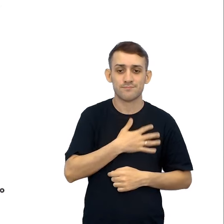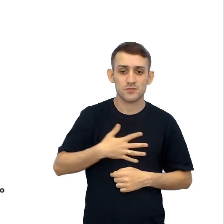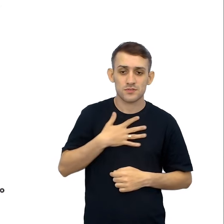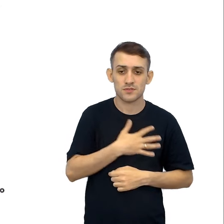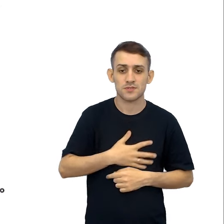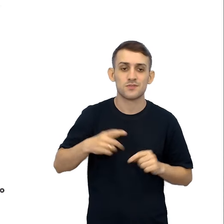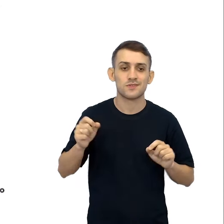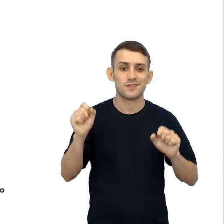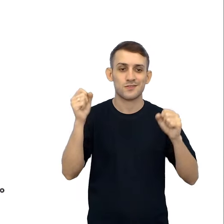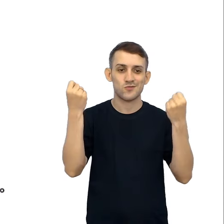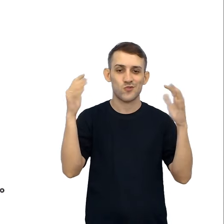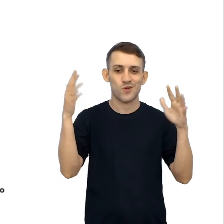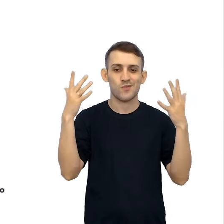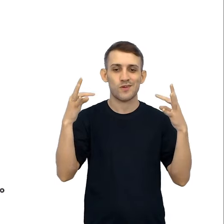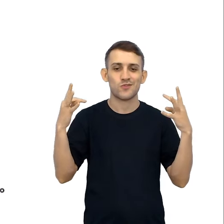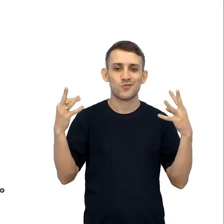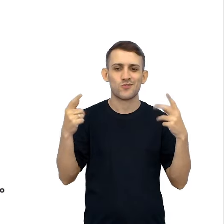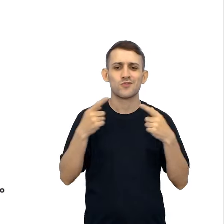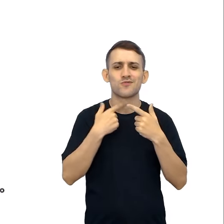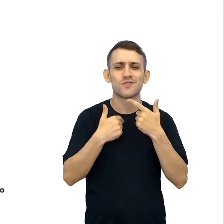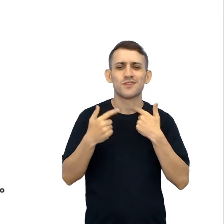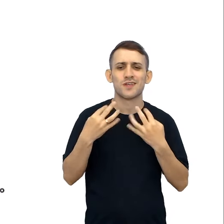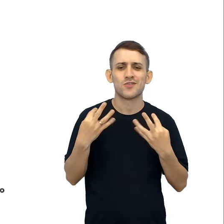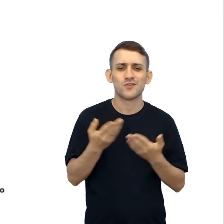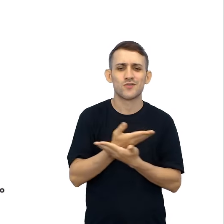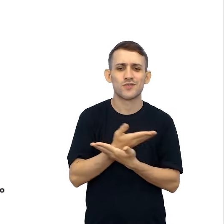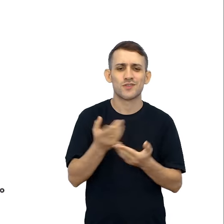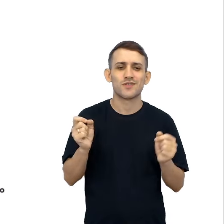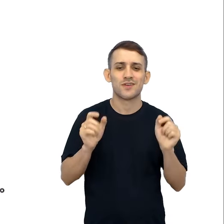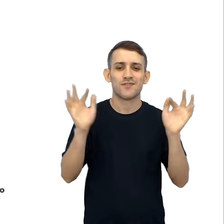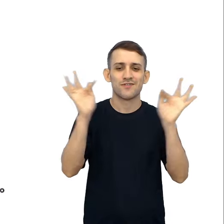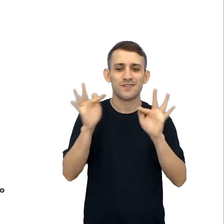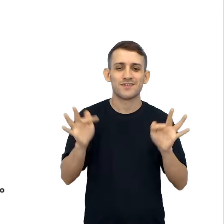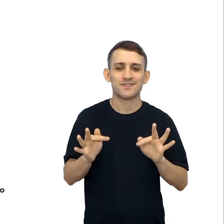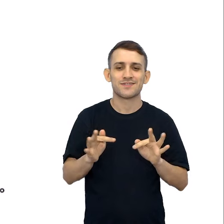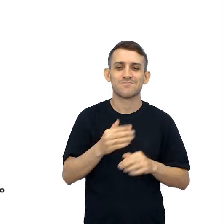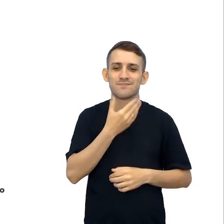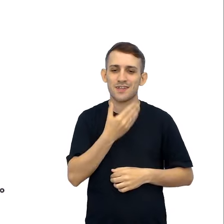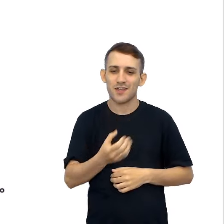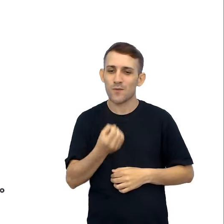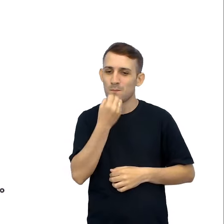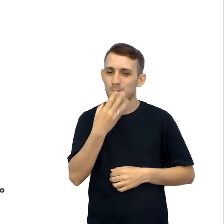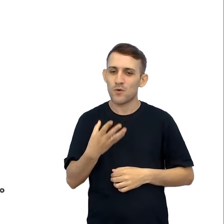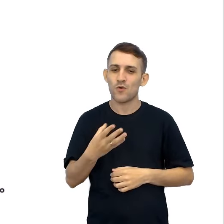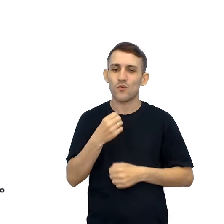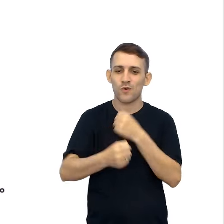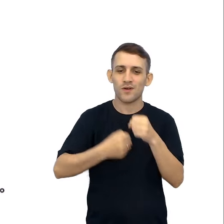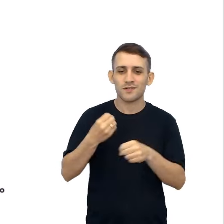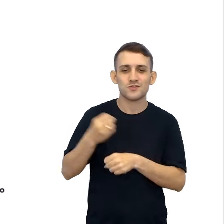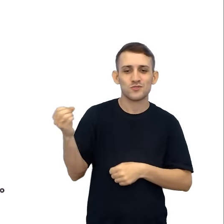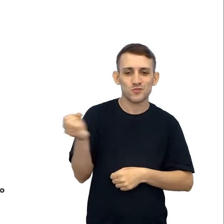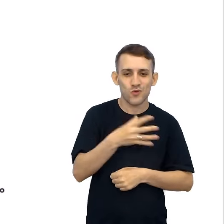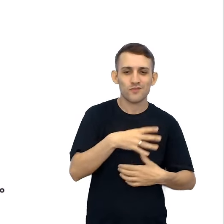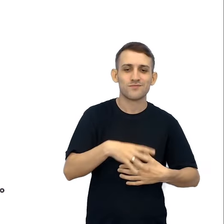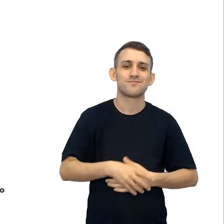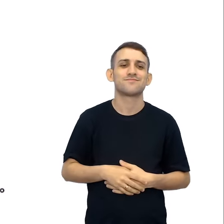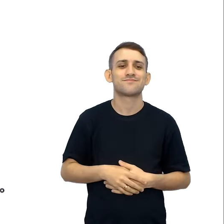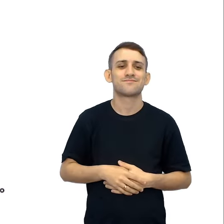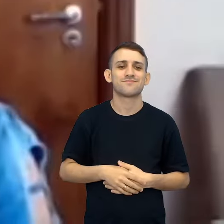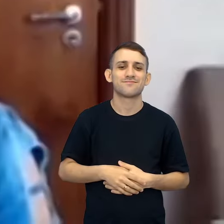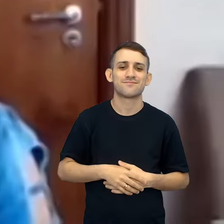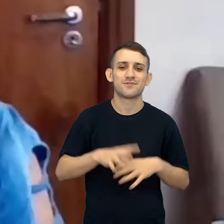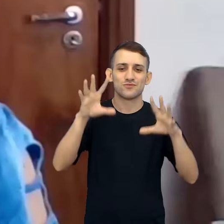de comemorar, desejar a todos um Feliz Natal, um bom Ano Novo. Márcia, fecha a tela, por favor,